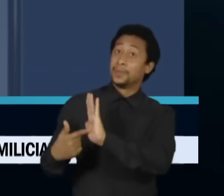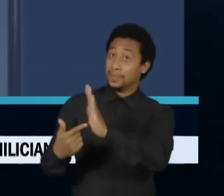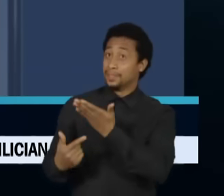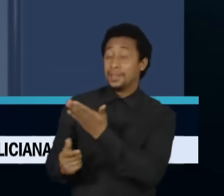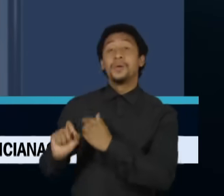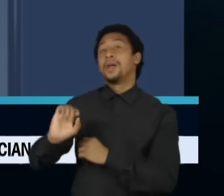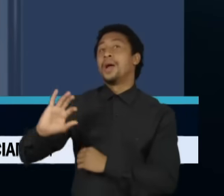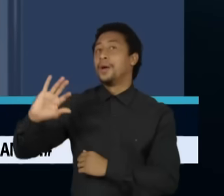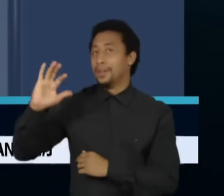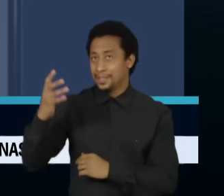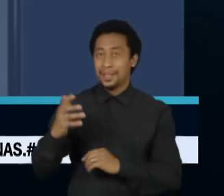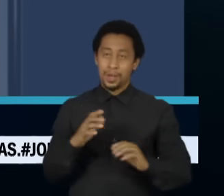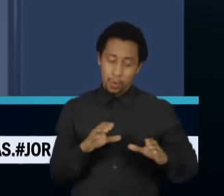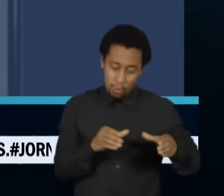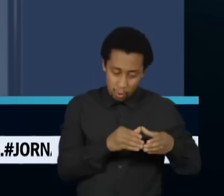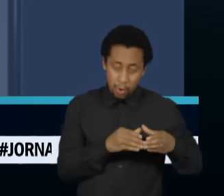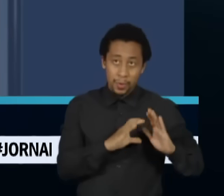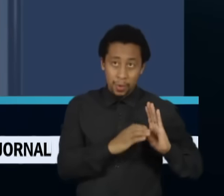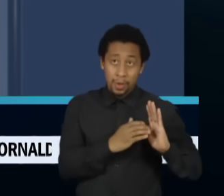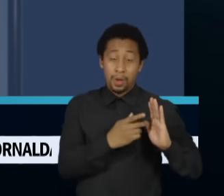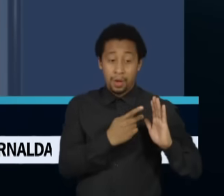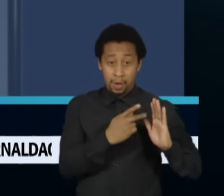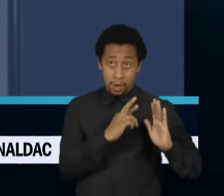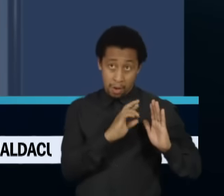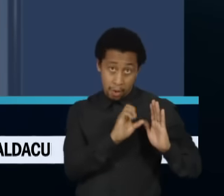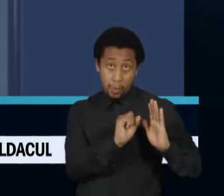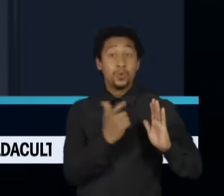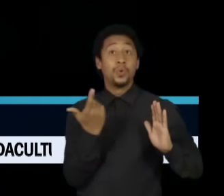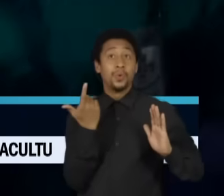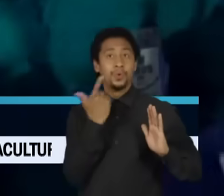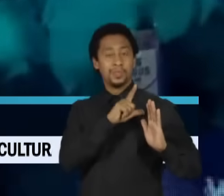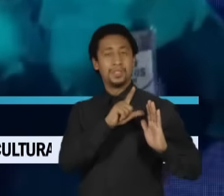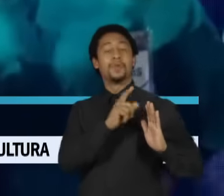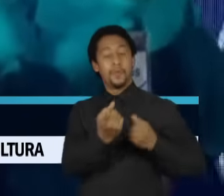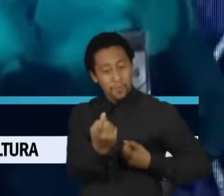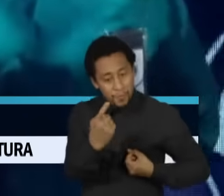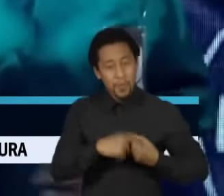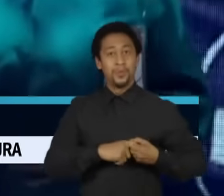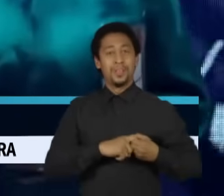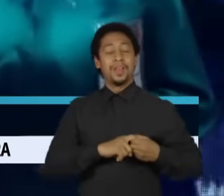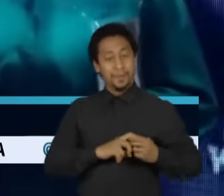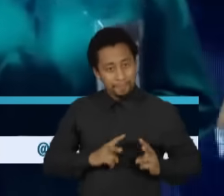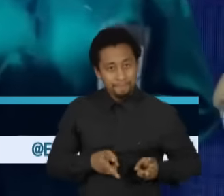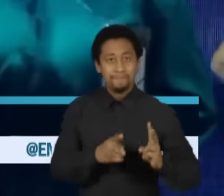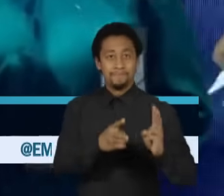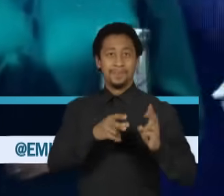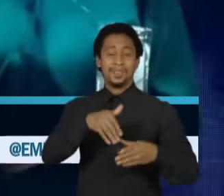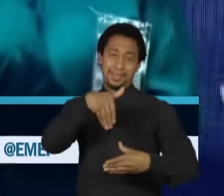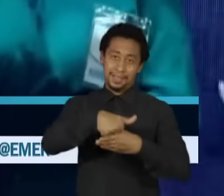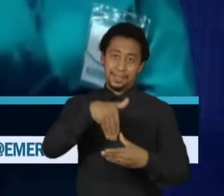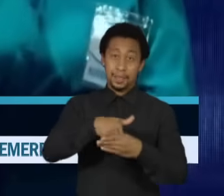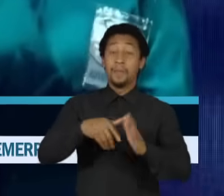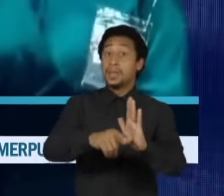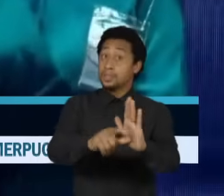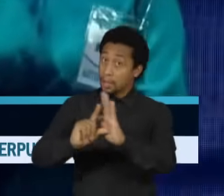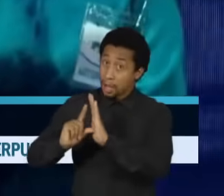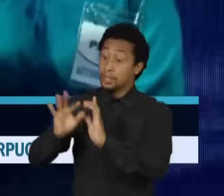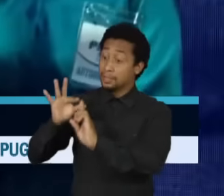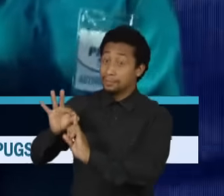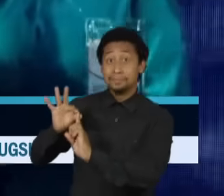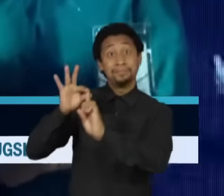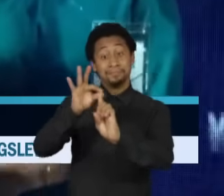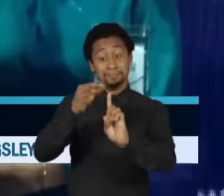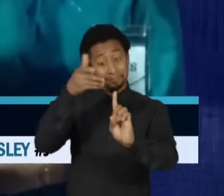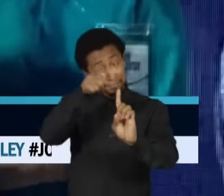uma ala do Pró conseguiu na justiça restituir o comando da sigla. Antes da decisão judicial, o partido lançou a